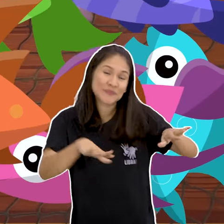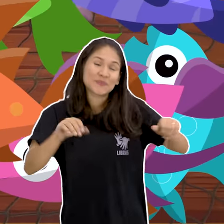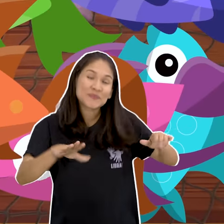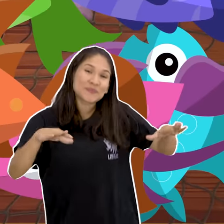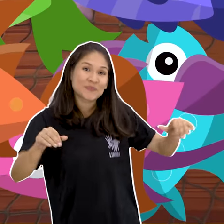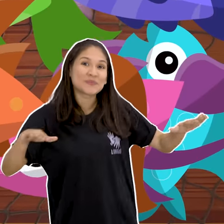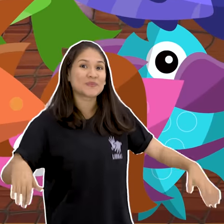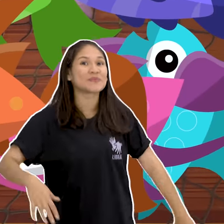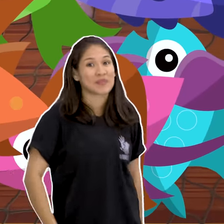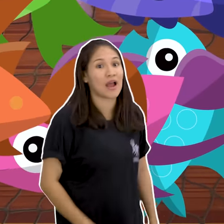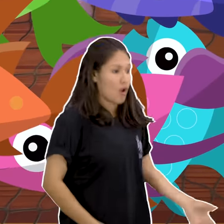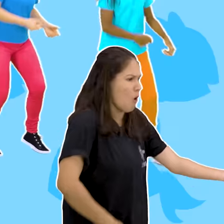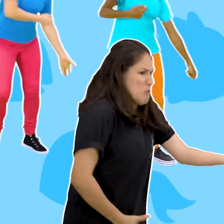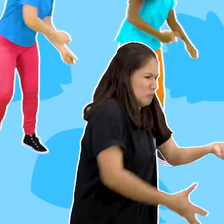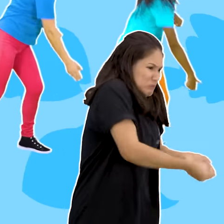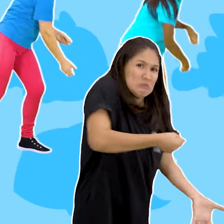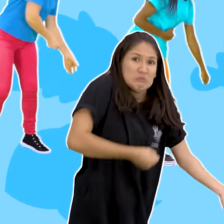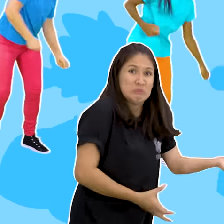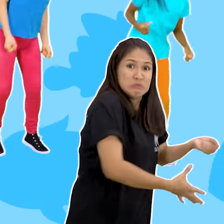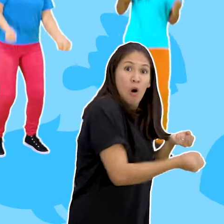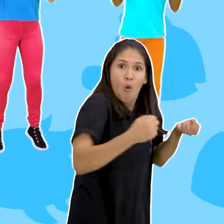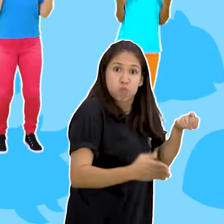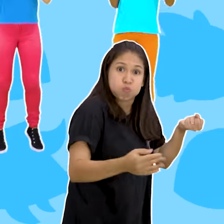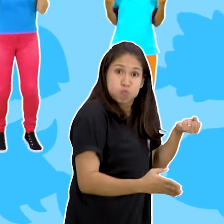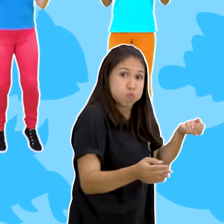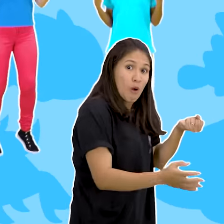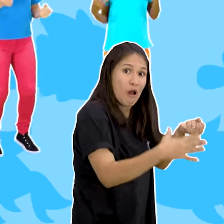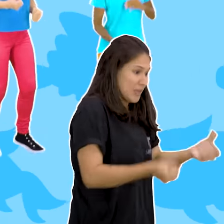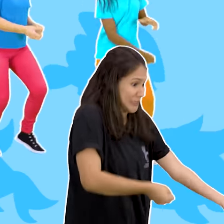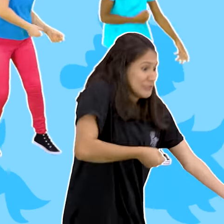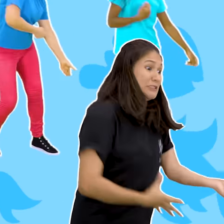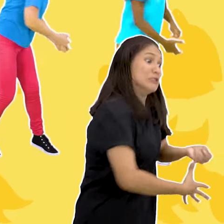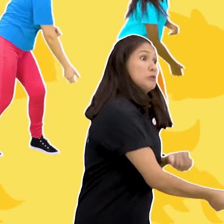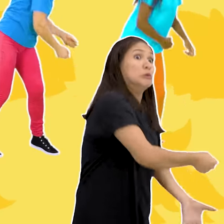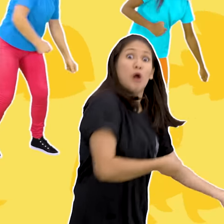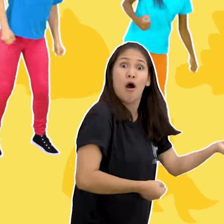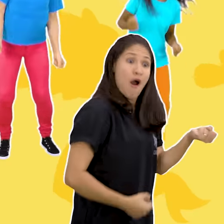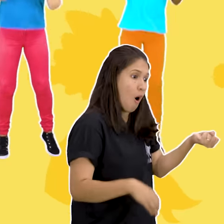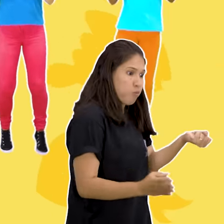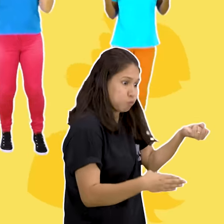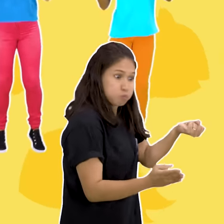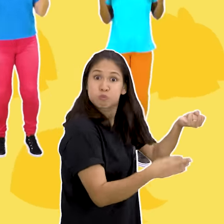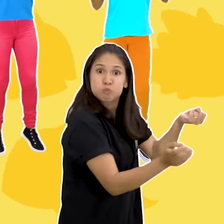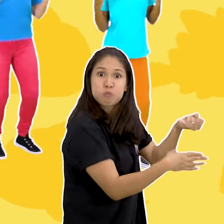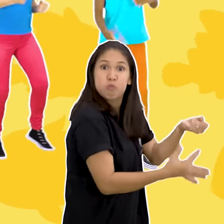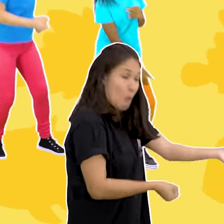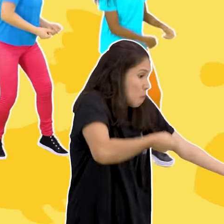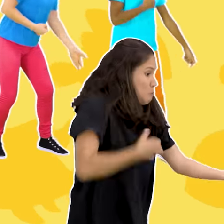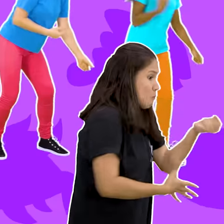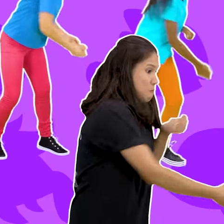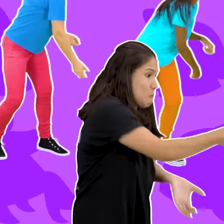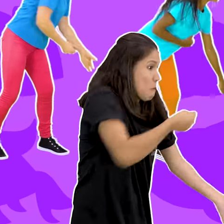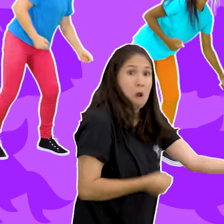da Galileia. Puxaram a rede cheia de peixinhos, puxaram a rede cheia de